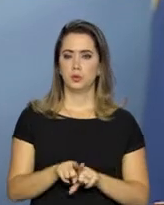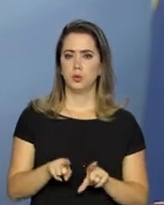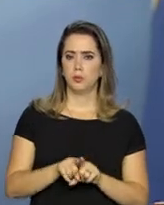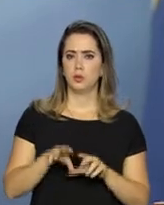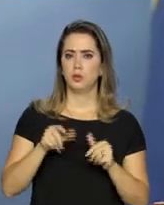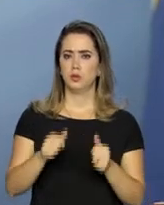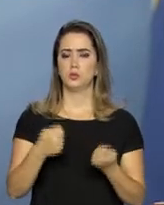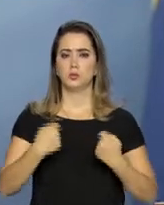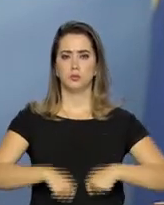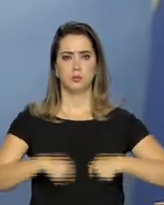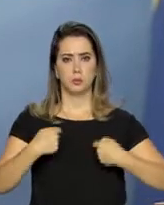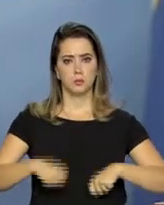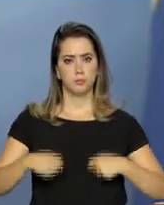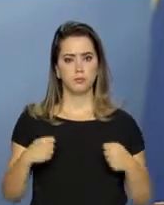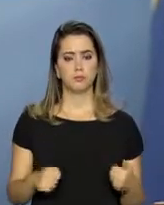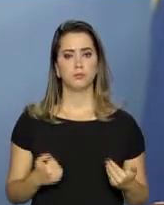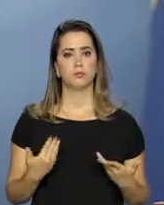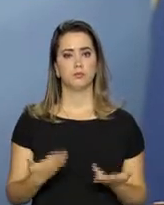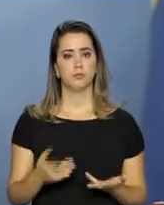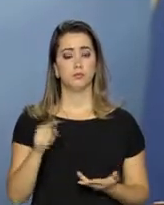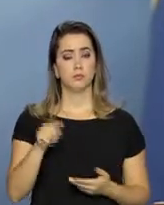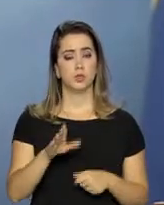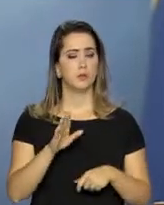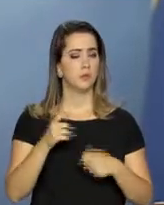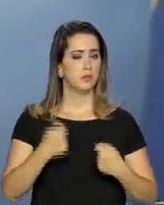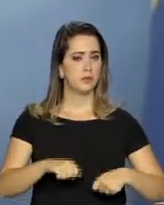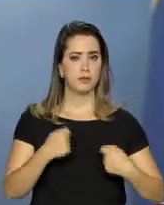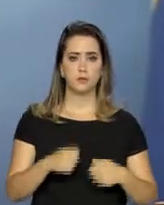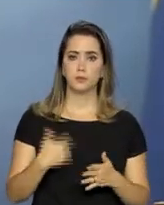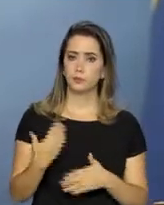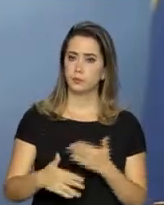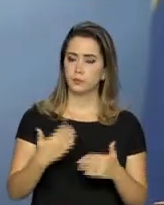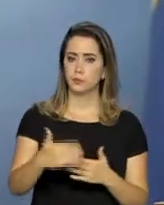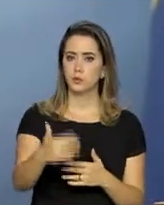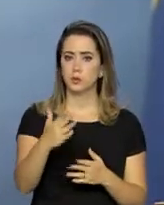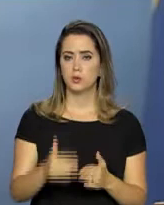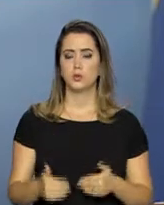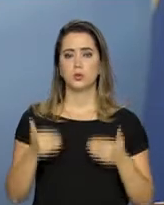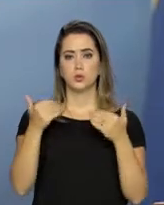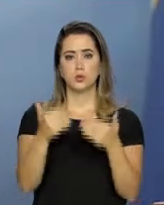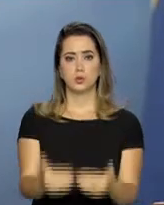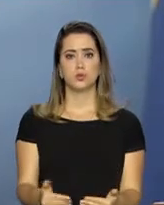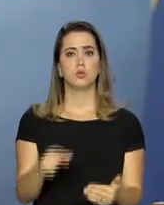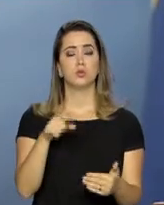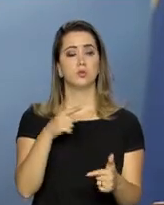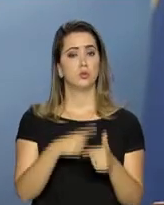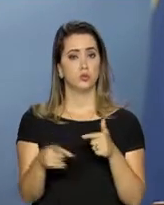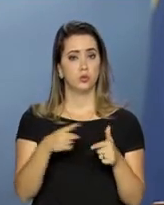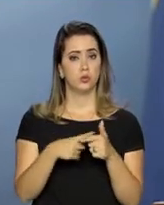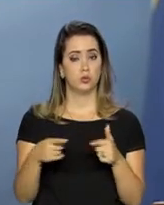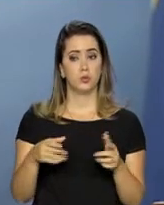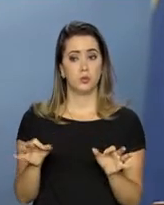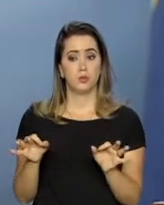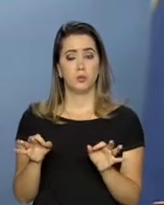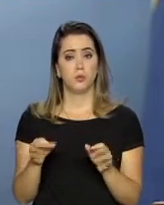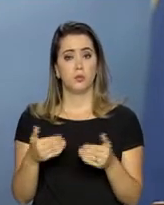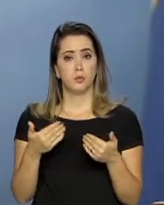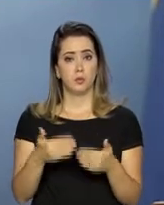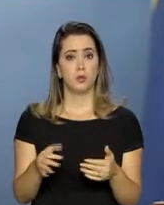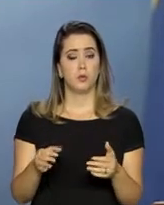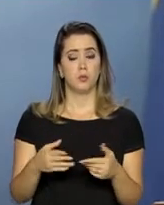todas as providências necessárias para enfrentar e derrotar